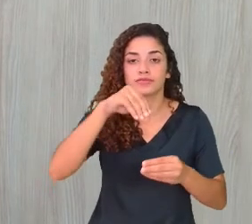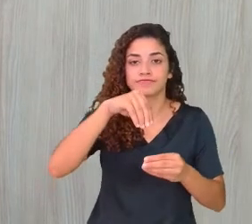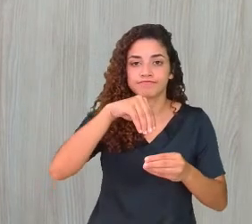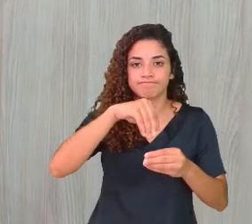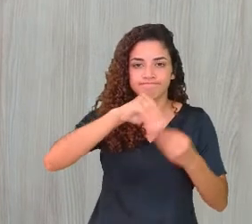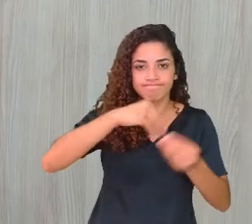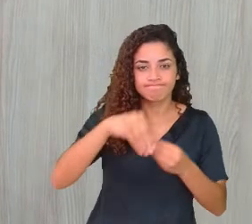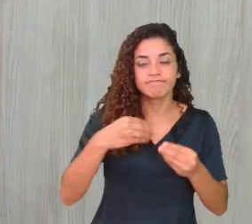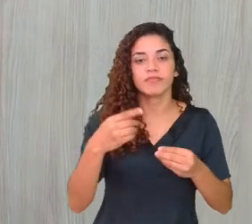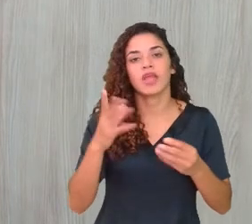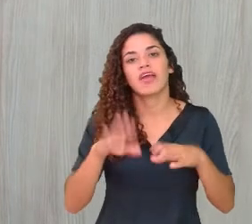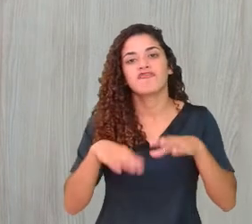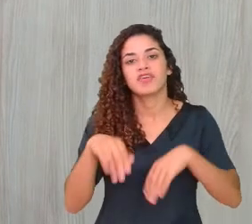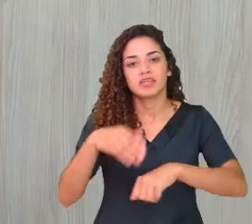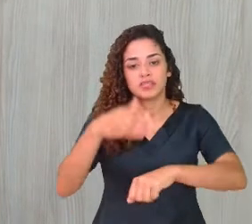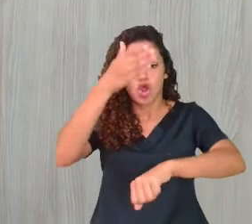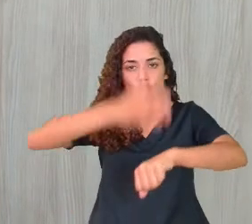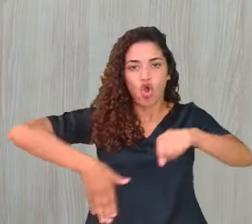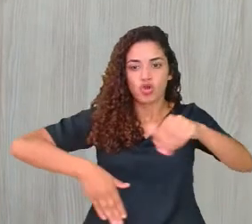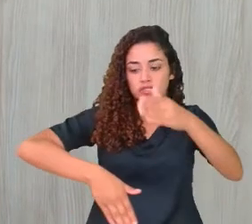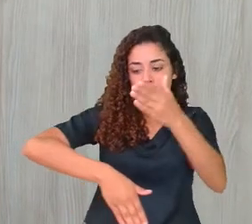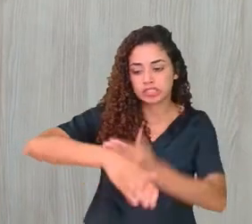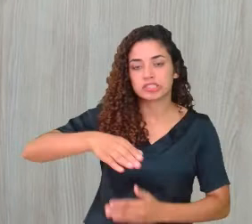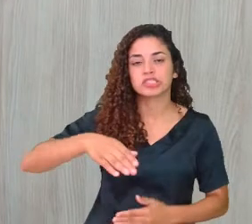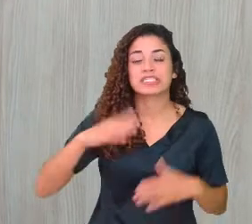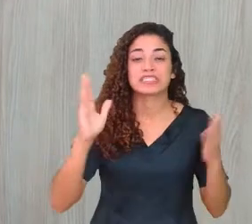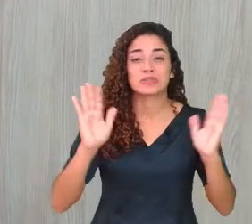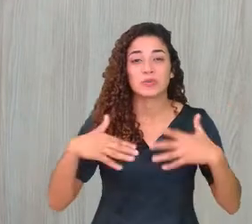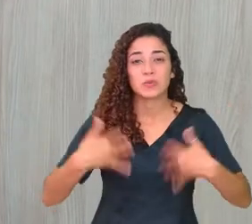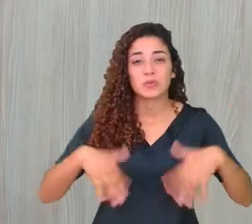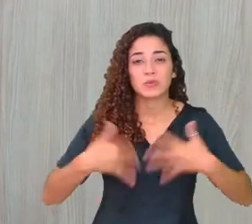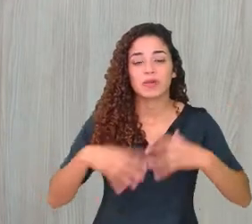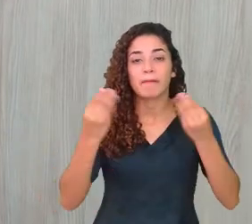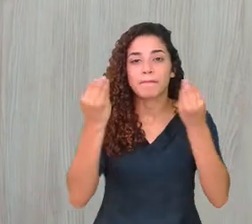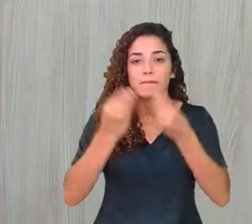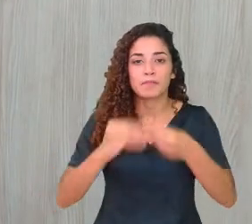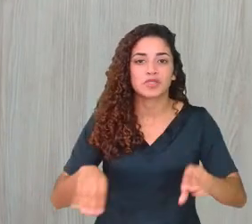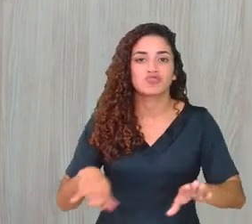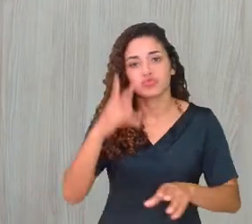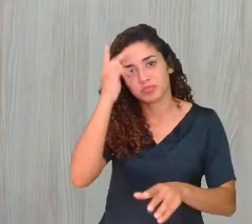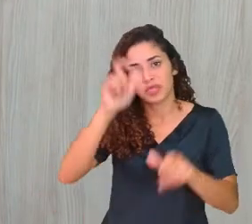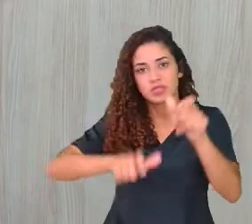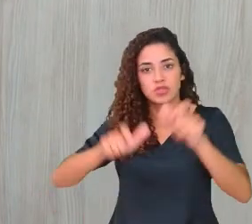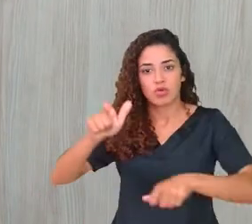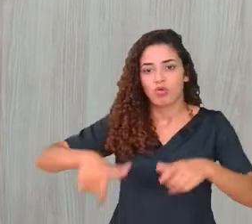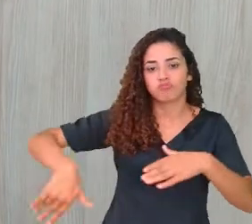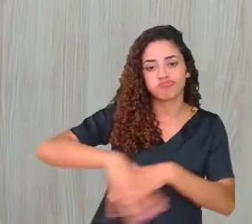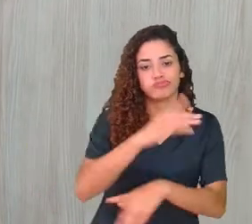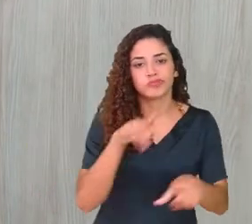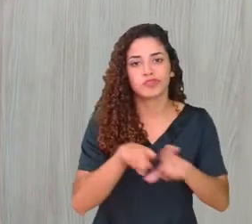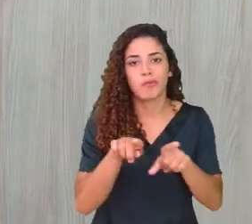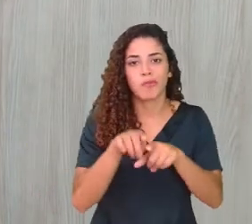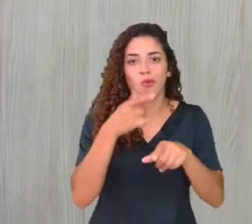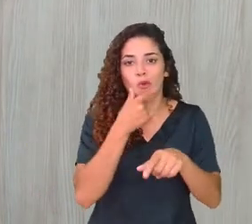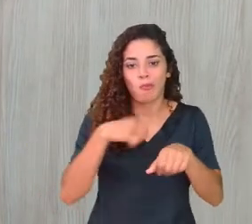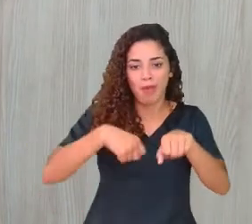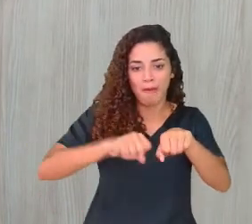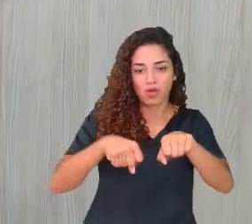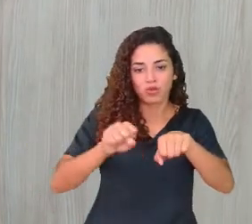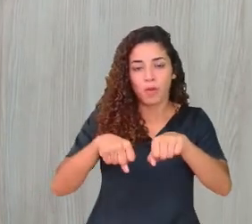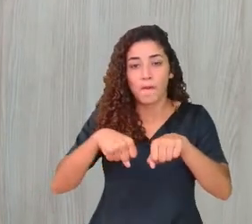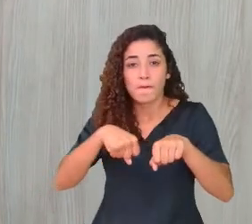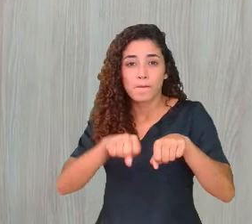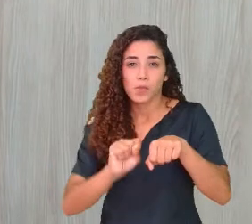vezes corta a mão, e vai causar prejuízo mais ainda a quem vai passando, né? Os motoqueiros é quem mais sofre, por isso que eles